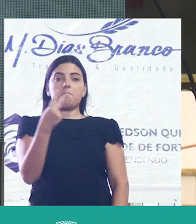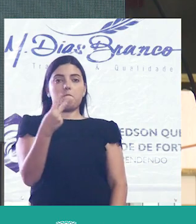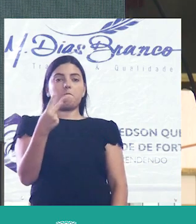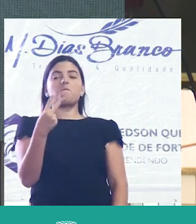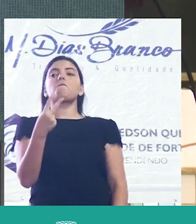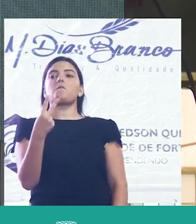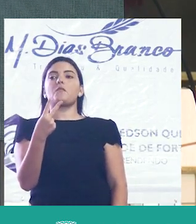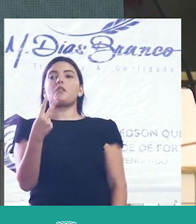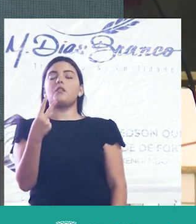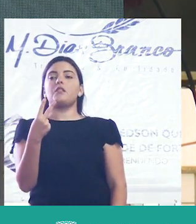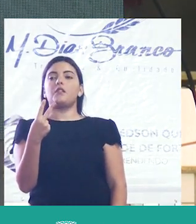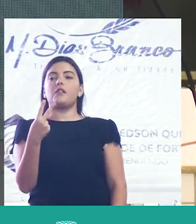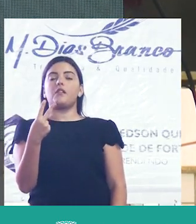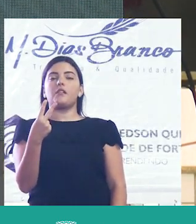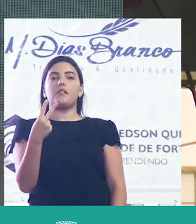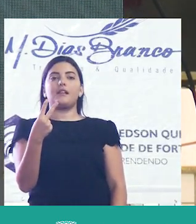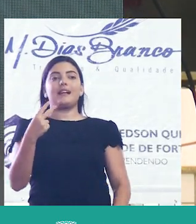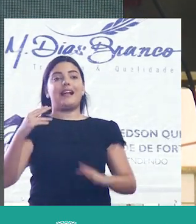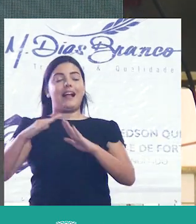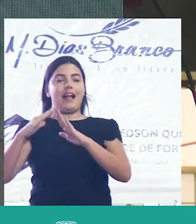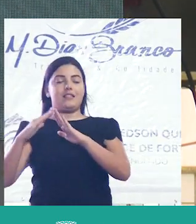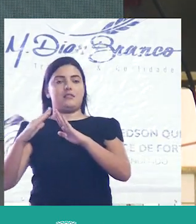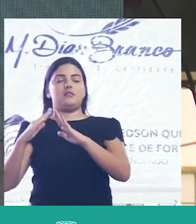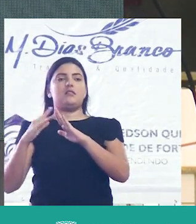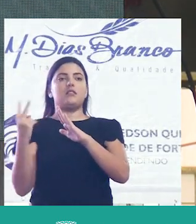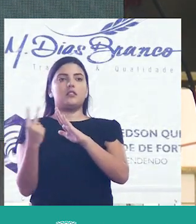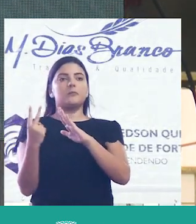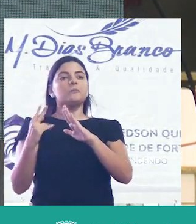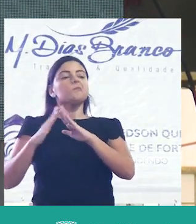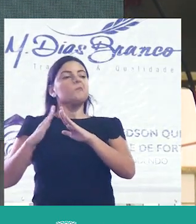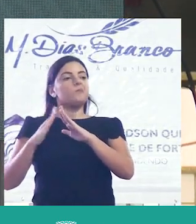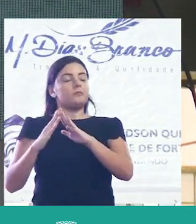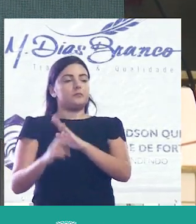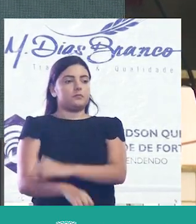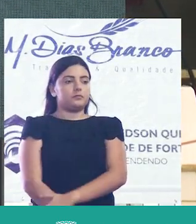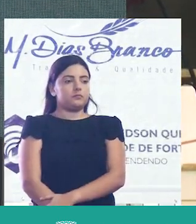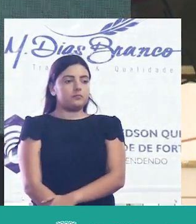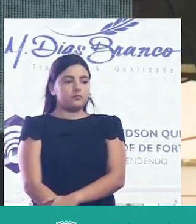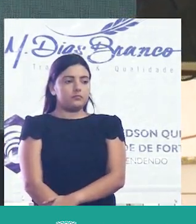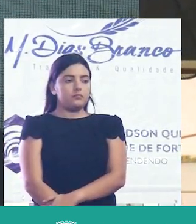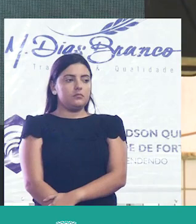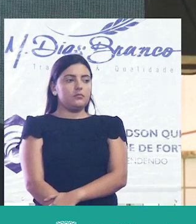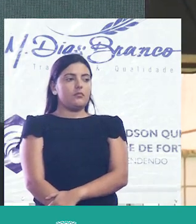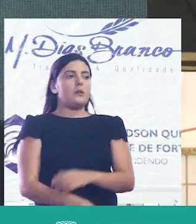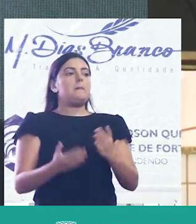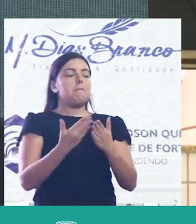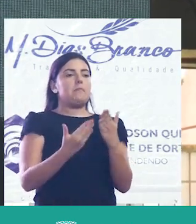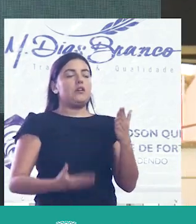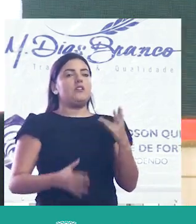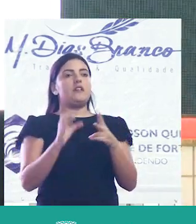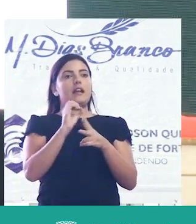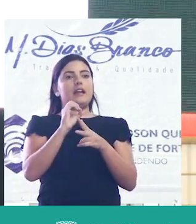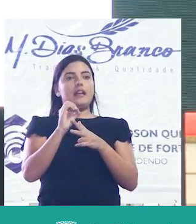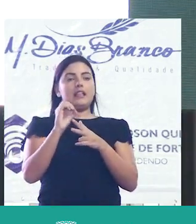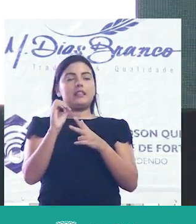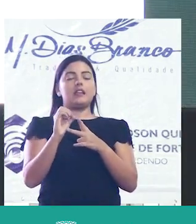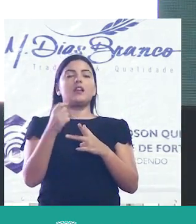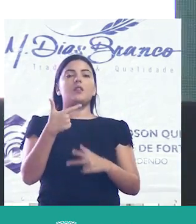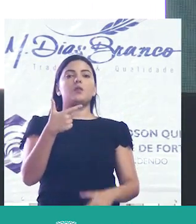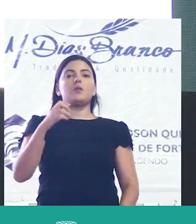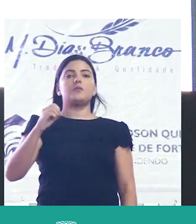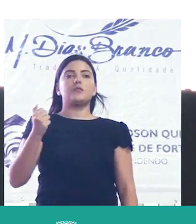2 de casa. Questão 2 de casa. Prova do Enem de 2014.